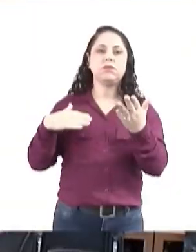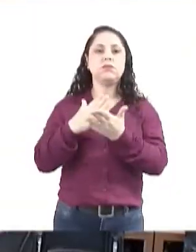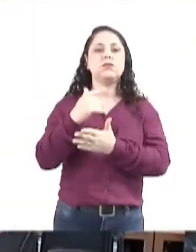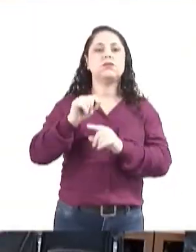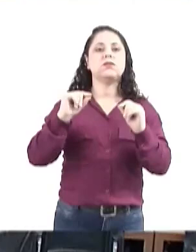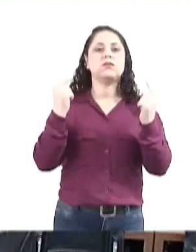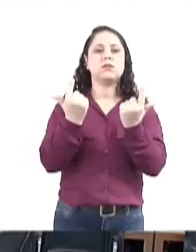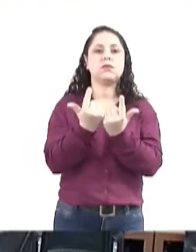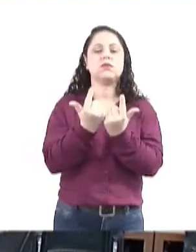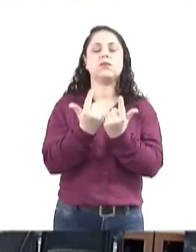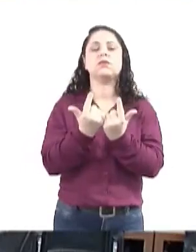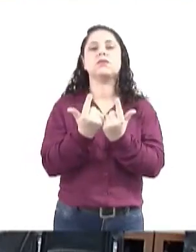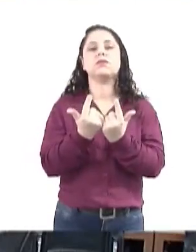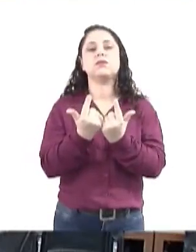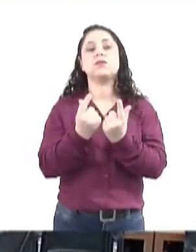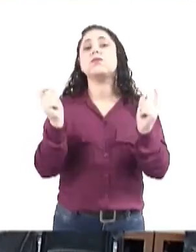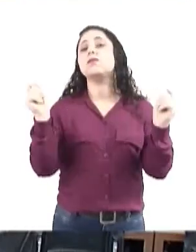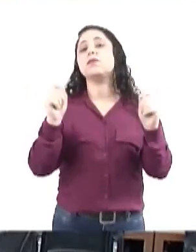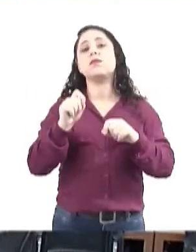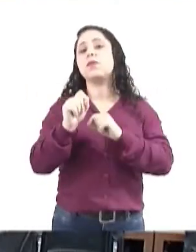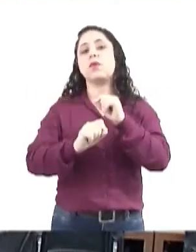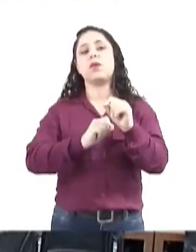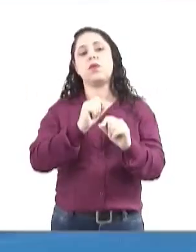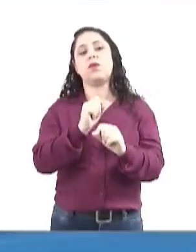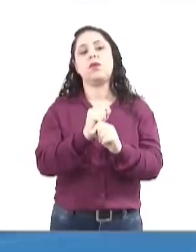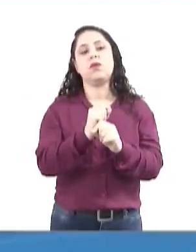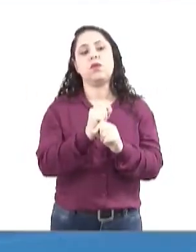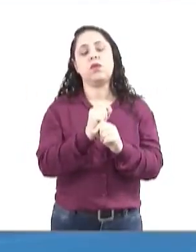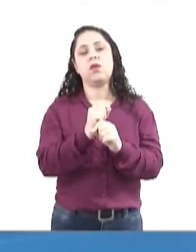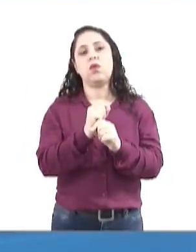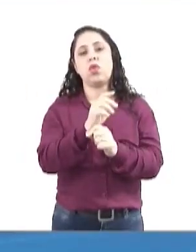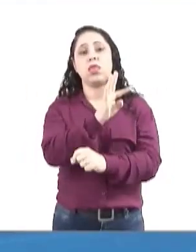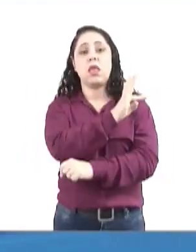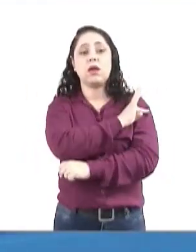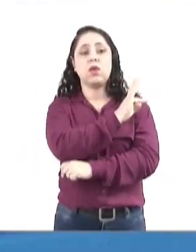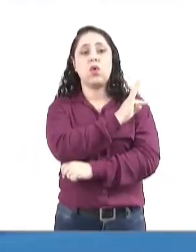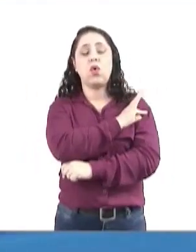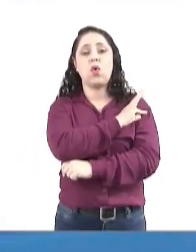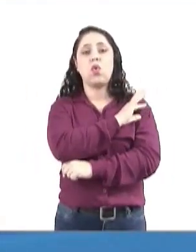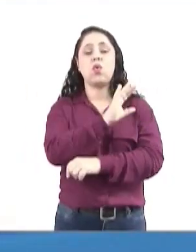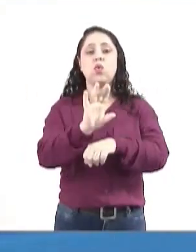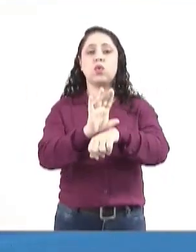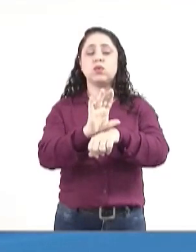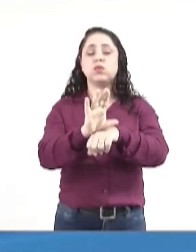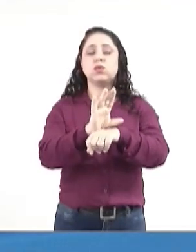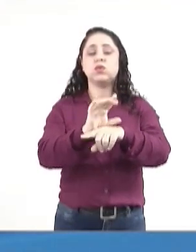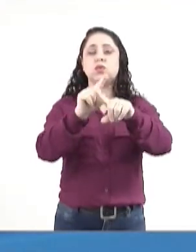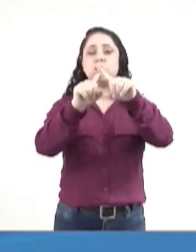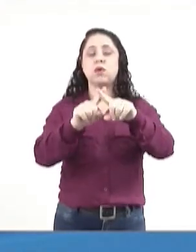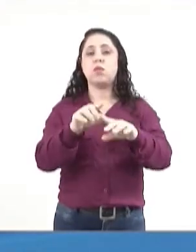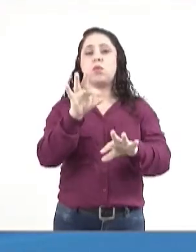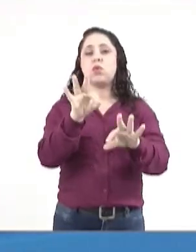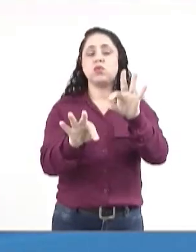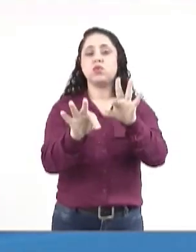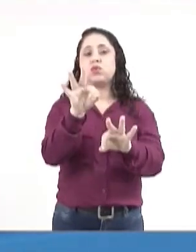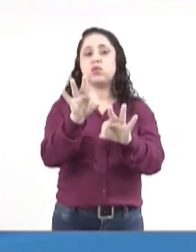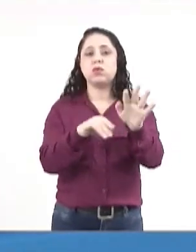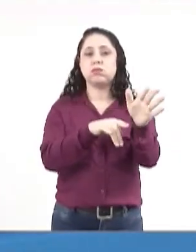Nós aprovamos nessa casa a possibilidade do diploma de tecnólogo para o curso de agente de polícia judiciária, que